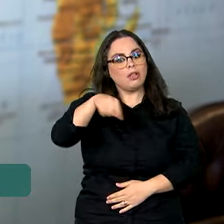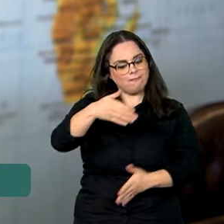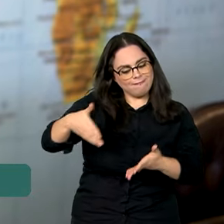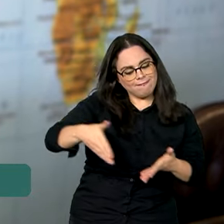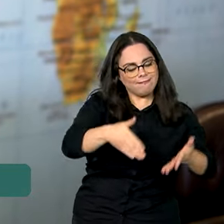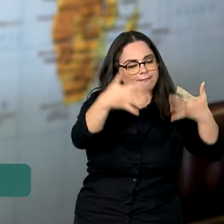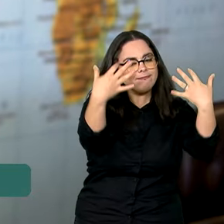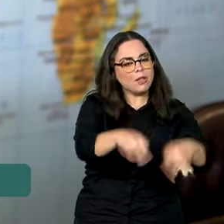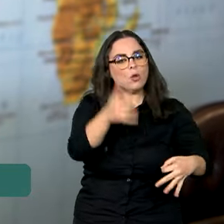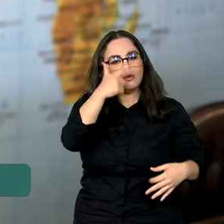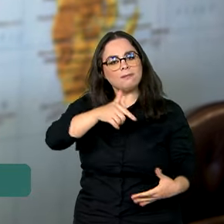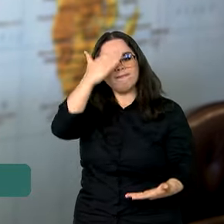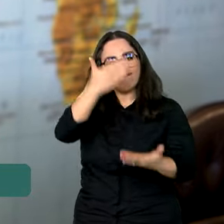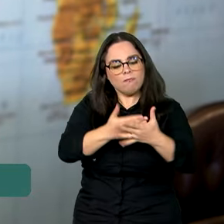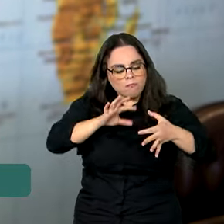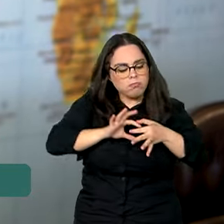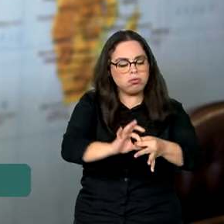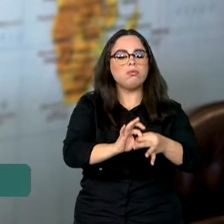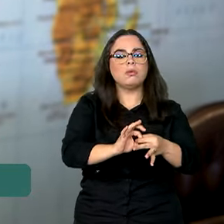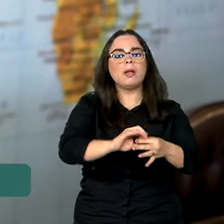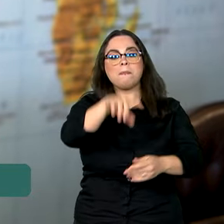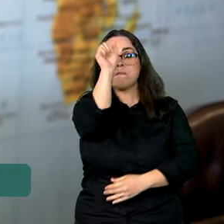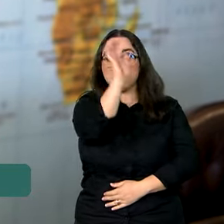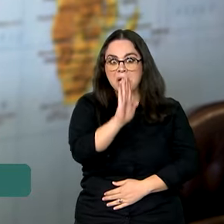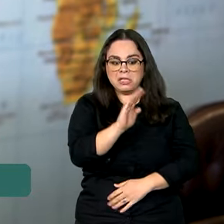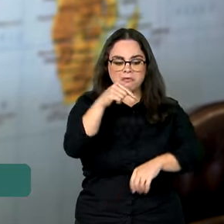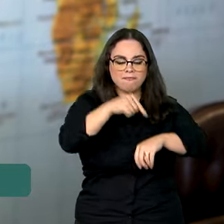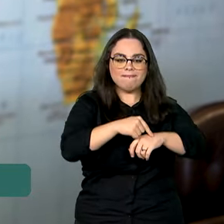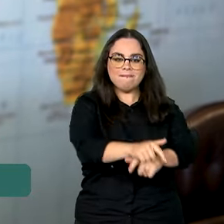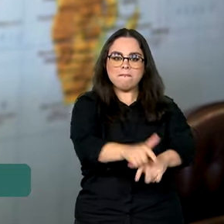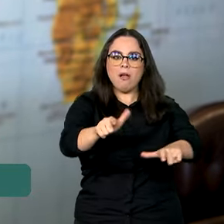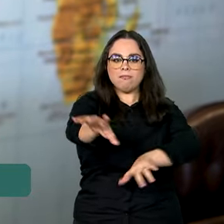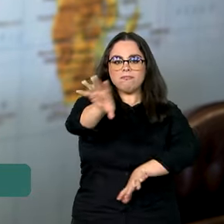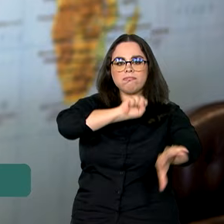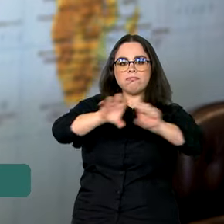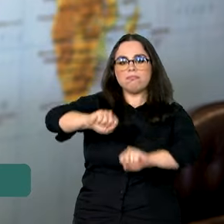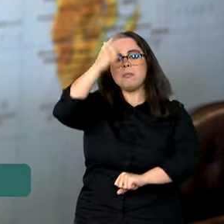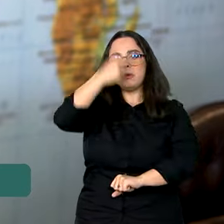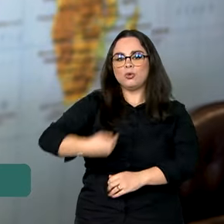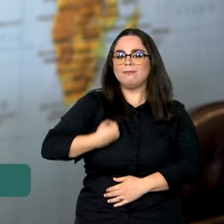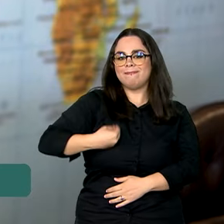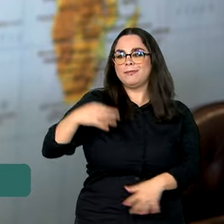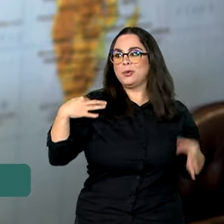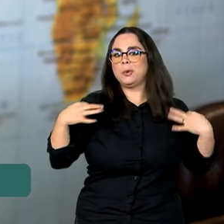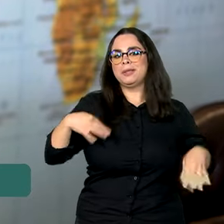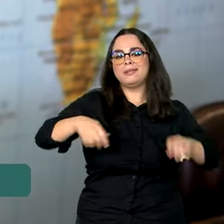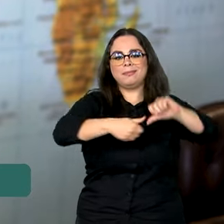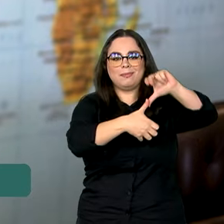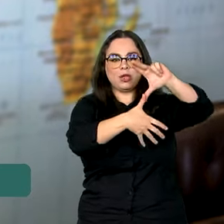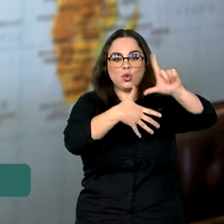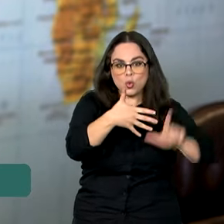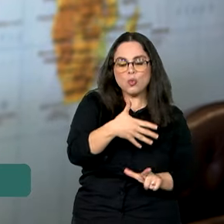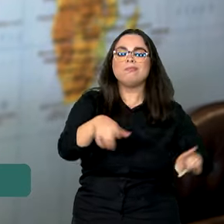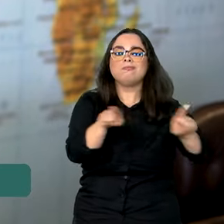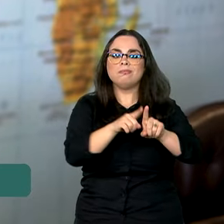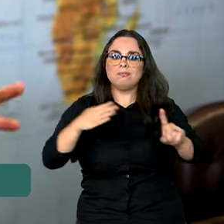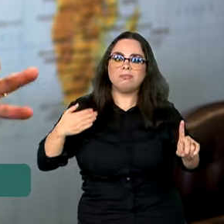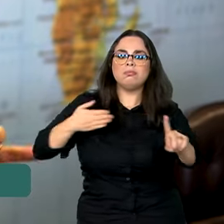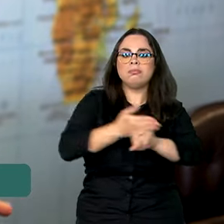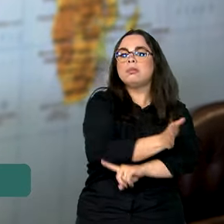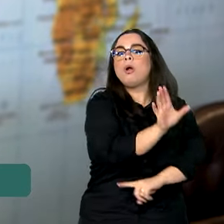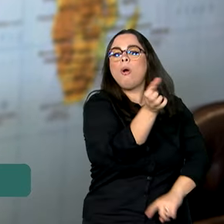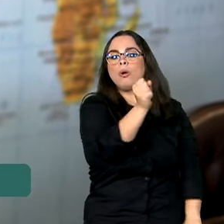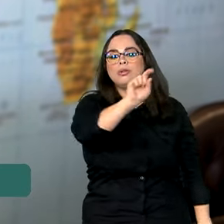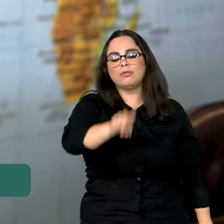certo para consolidar ainda mais o Brasil como o maior receptor de turistas da América do Sul e atingir 8,1